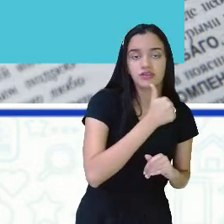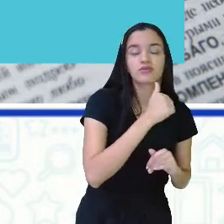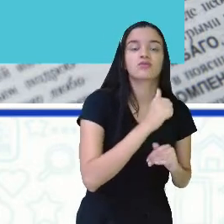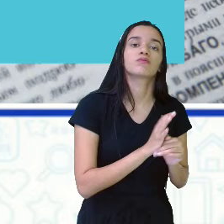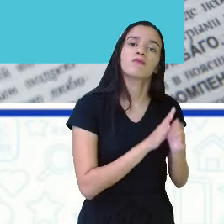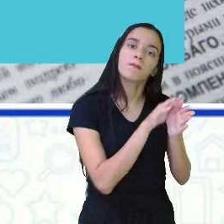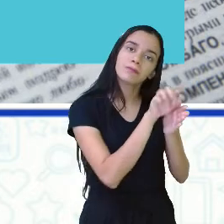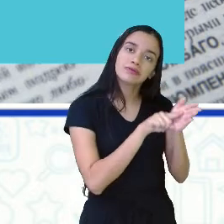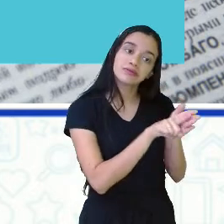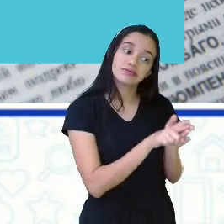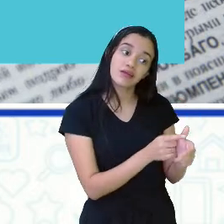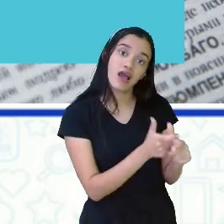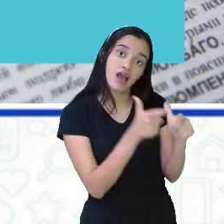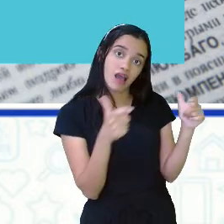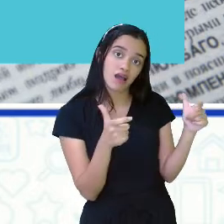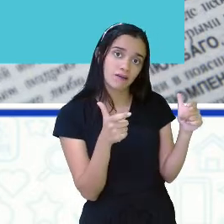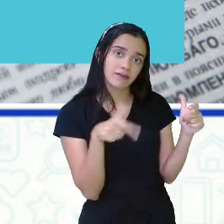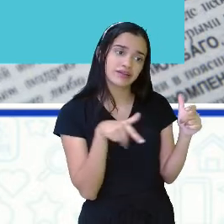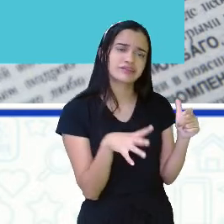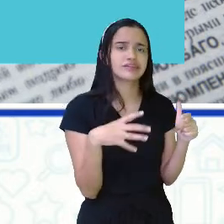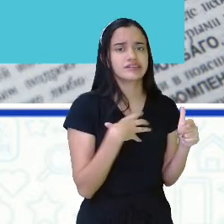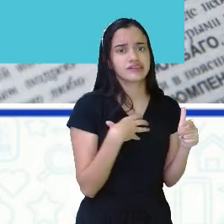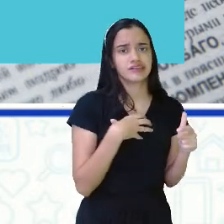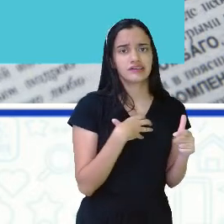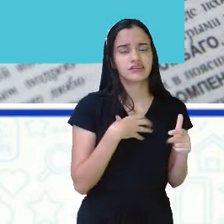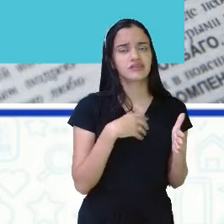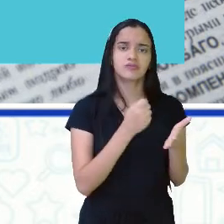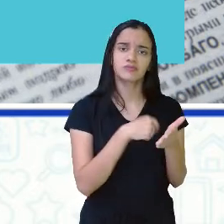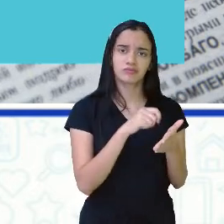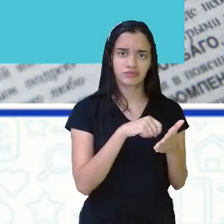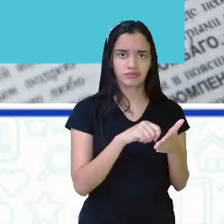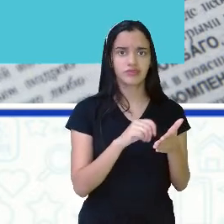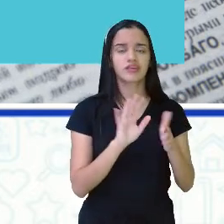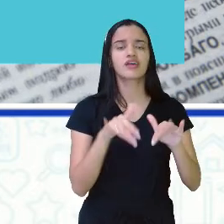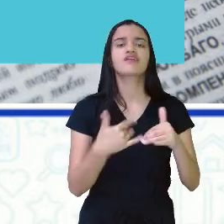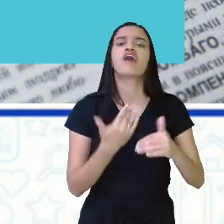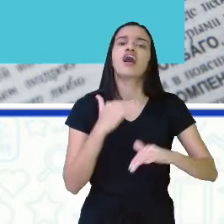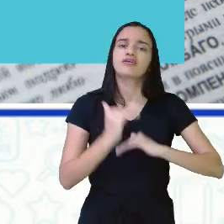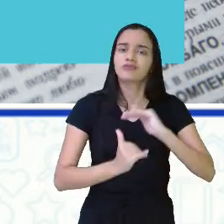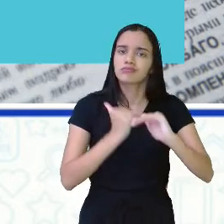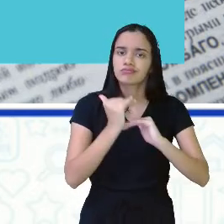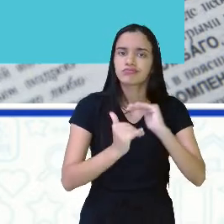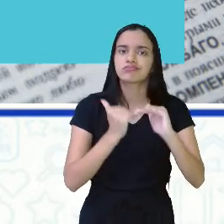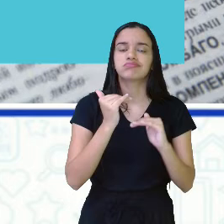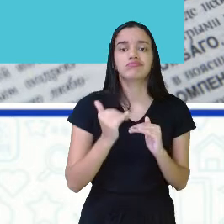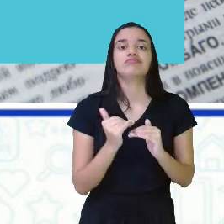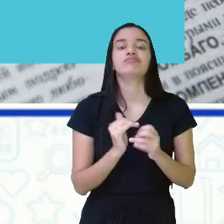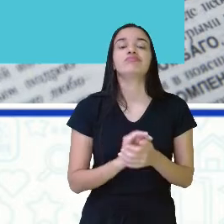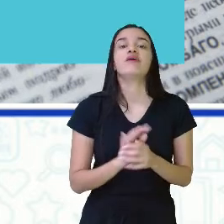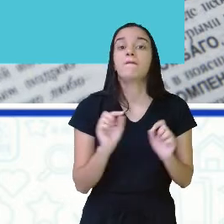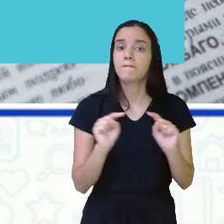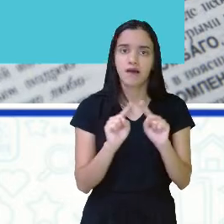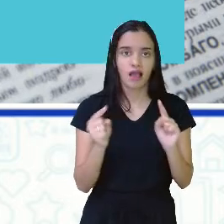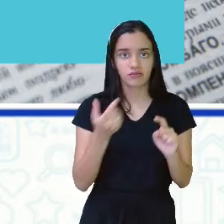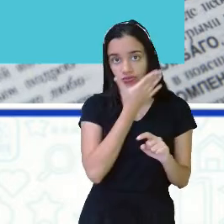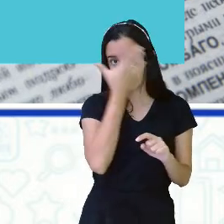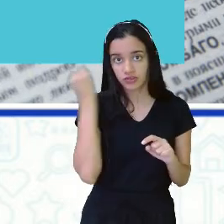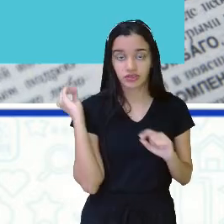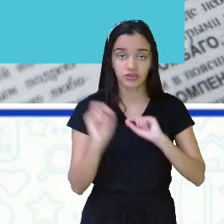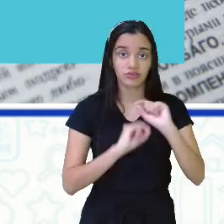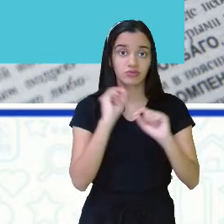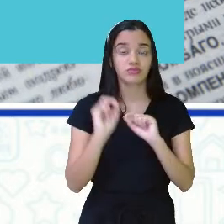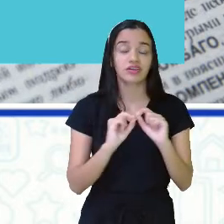alguns argumentos que façam muito mais sentido para você. Então, anota, vai construindo isso. Mas não se esqueça, você